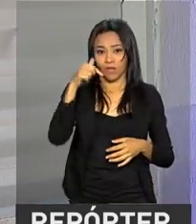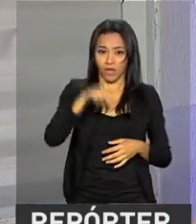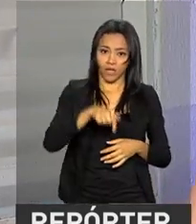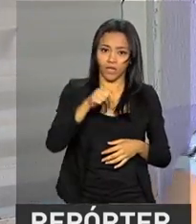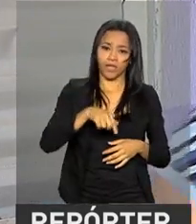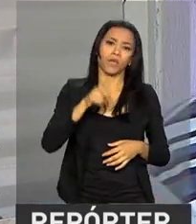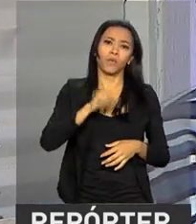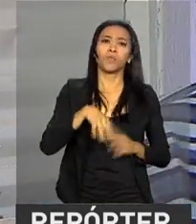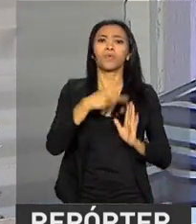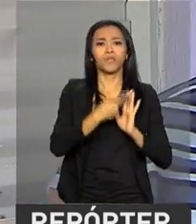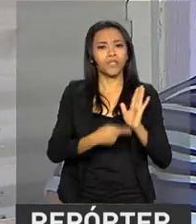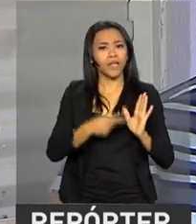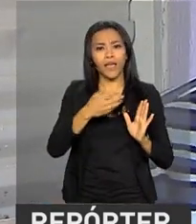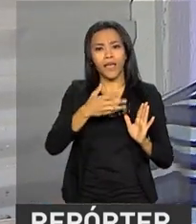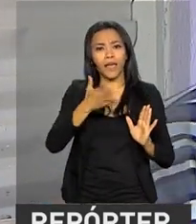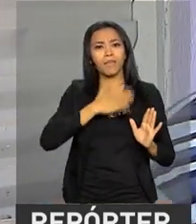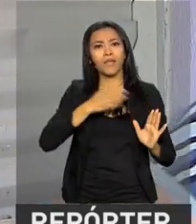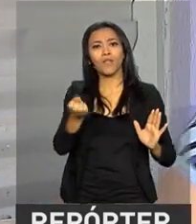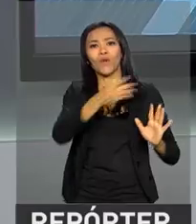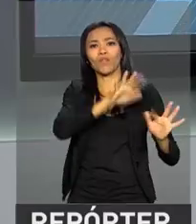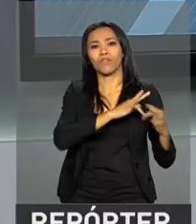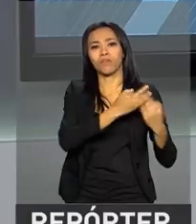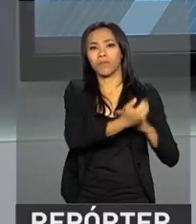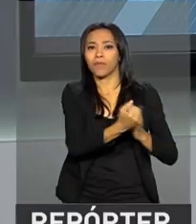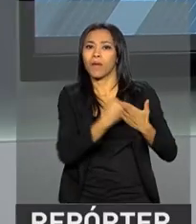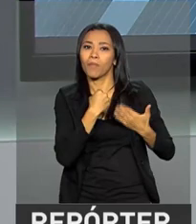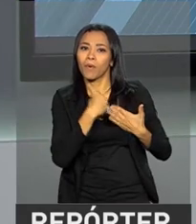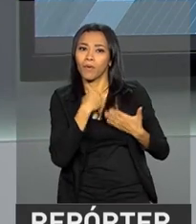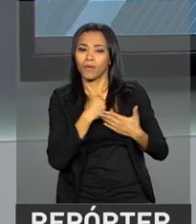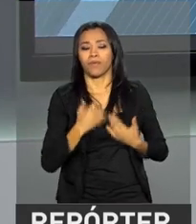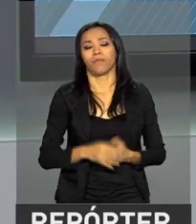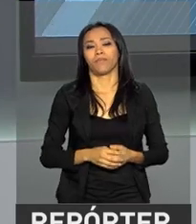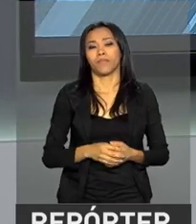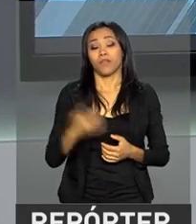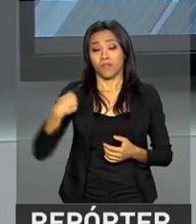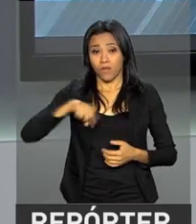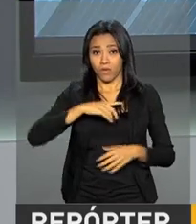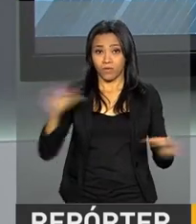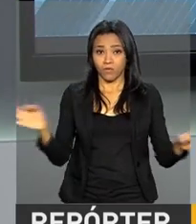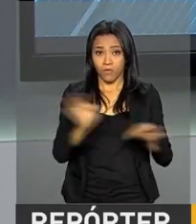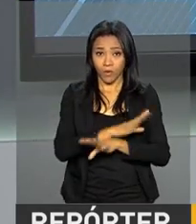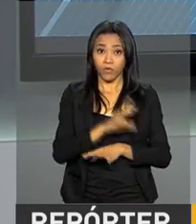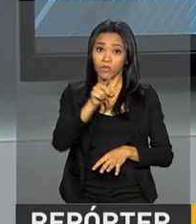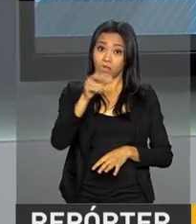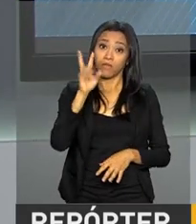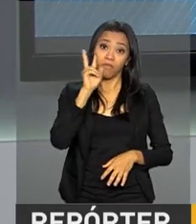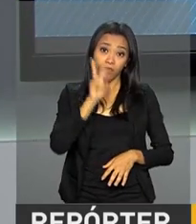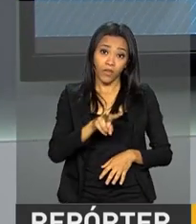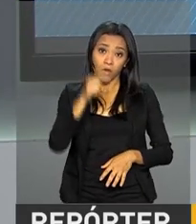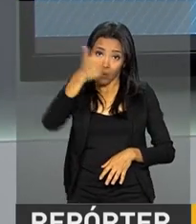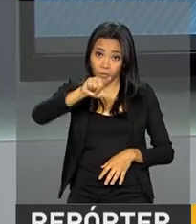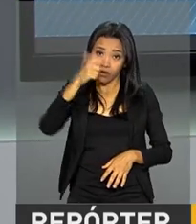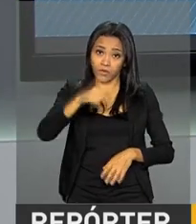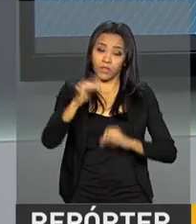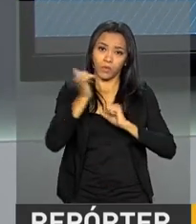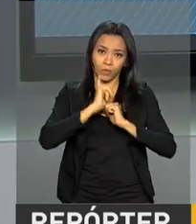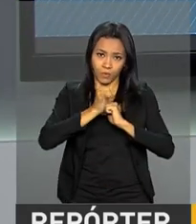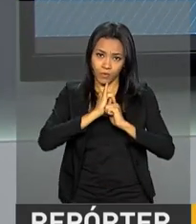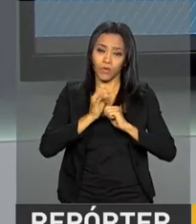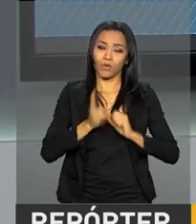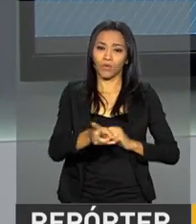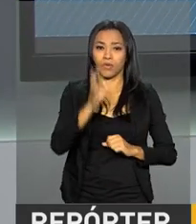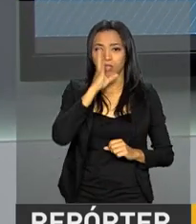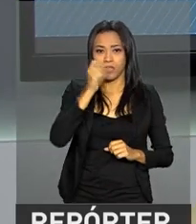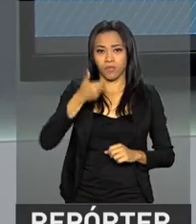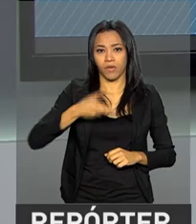o projeto é como se fosse minha nova família. Nós ficamos por aqui. Você pode rever as reportagens no YouTube. Continue